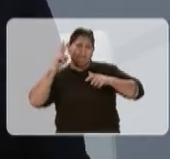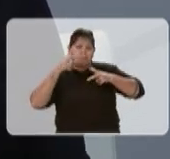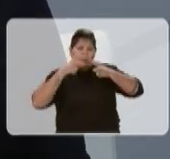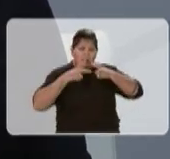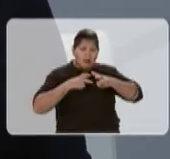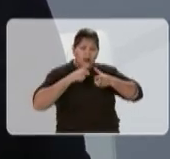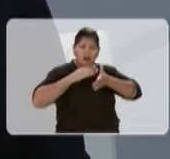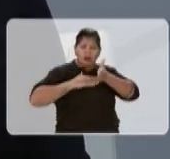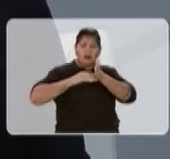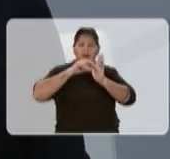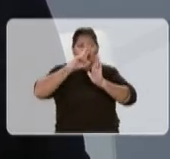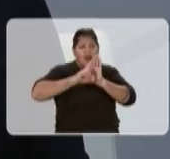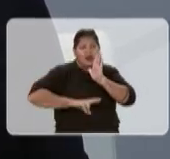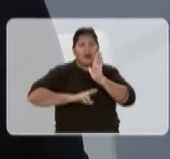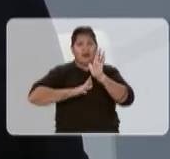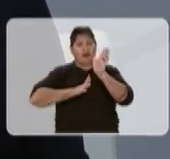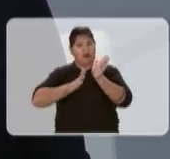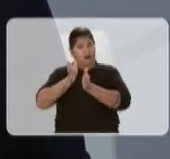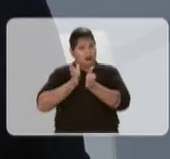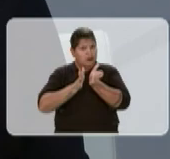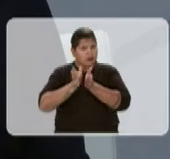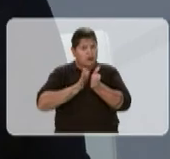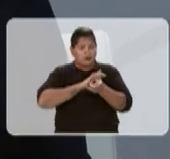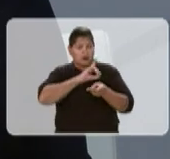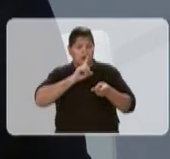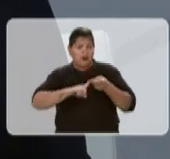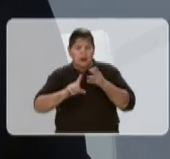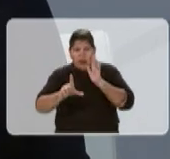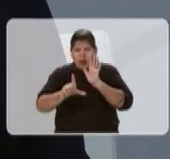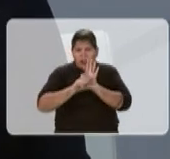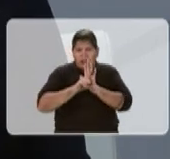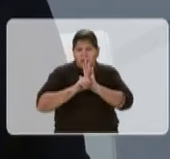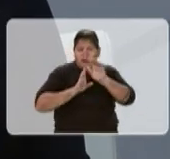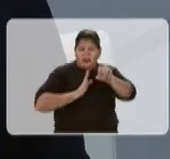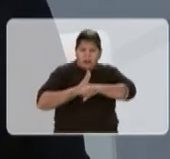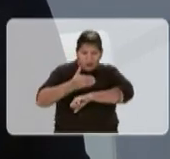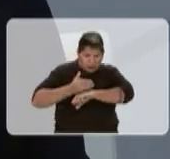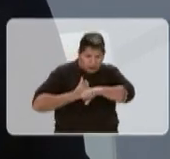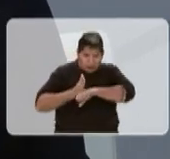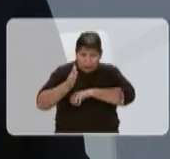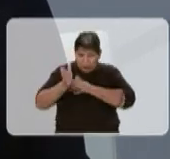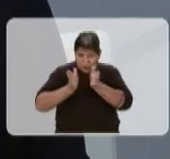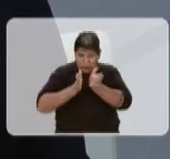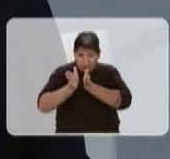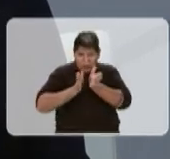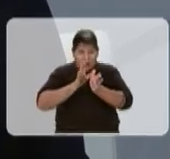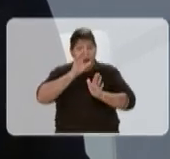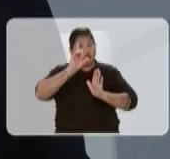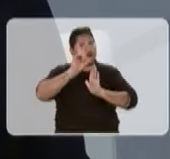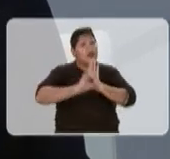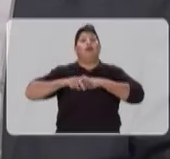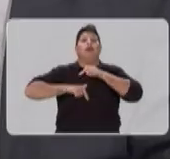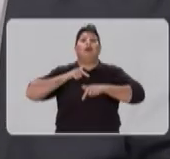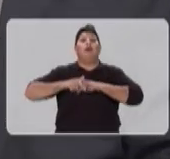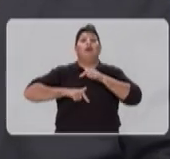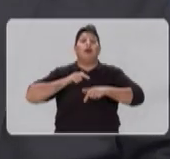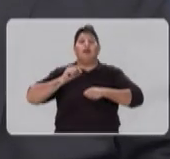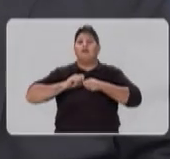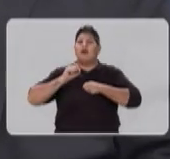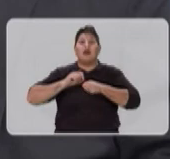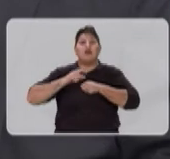normas técnicas de acessibilidade, as leis de acessibilidade, decretos e etc.